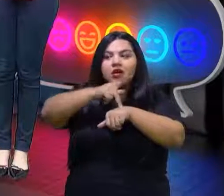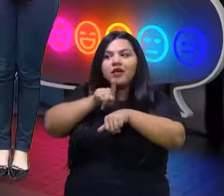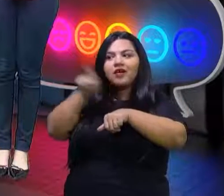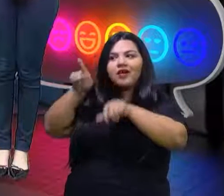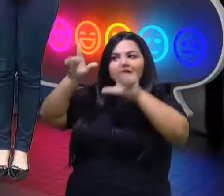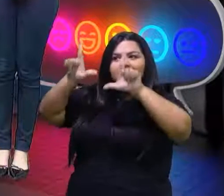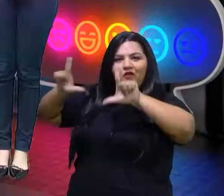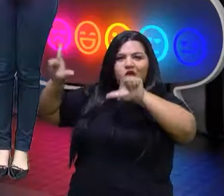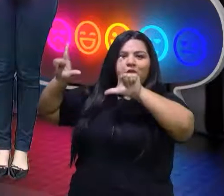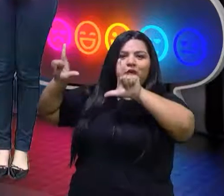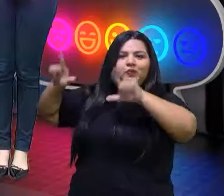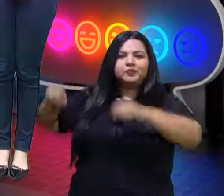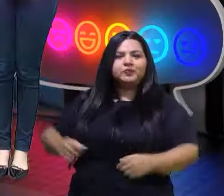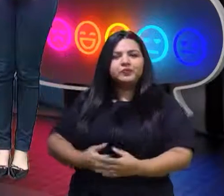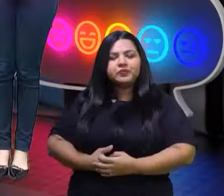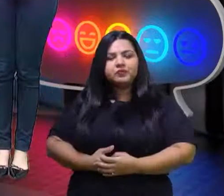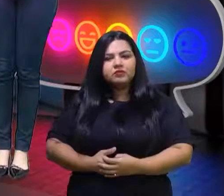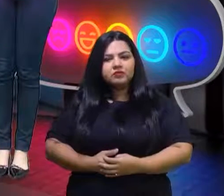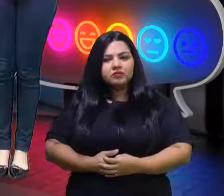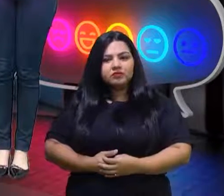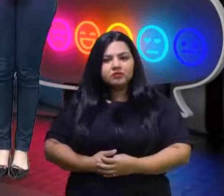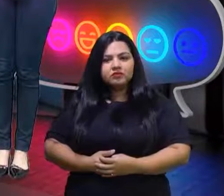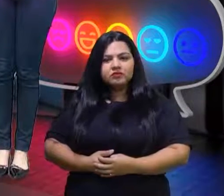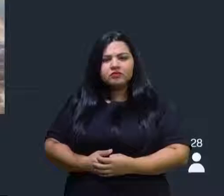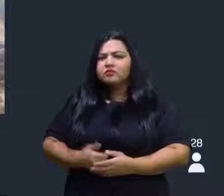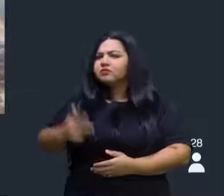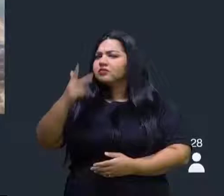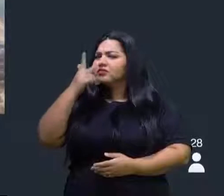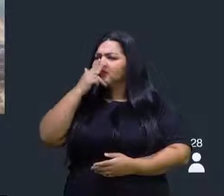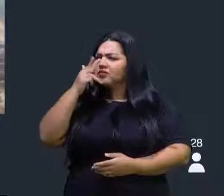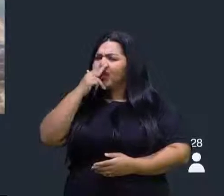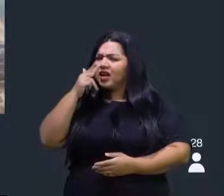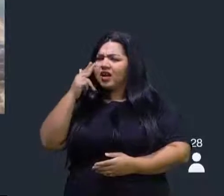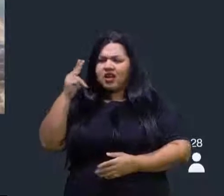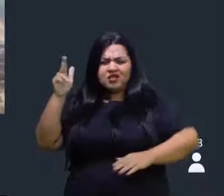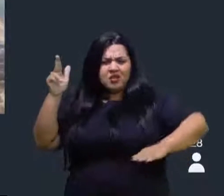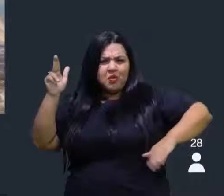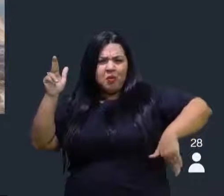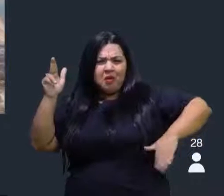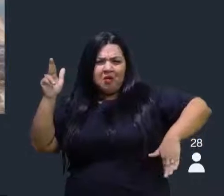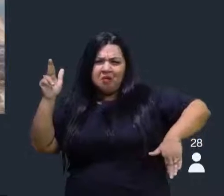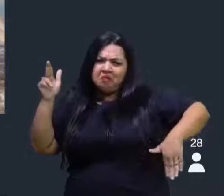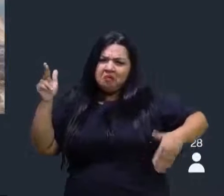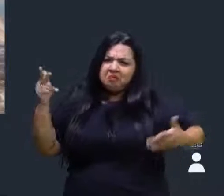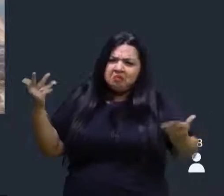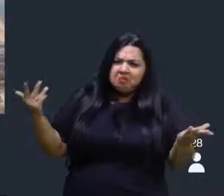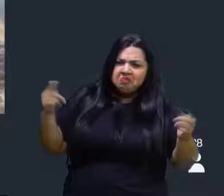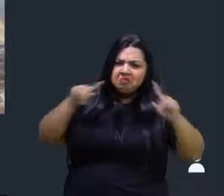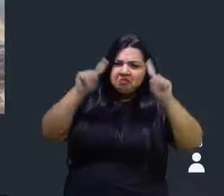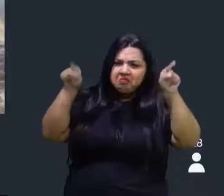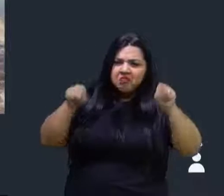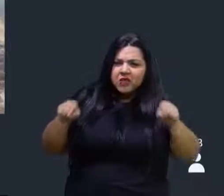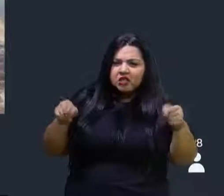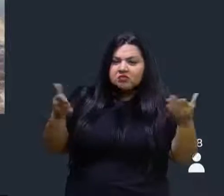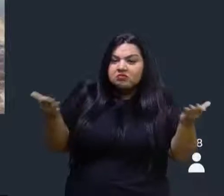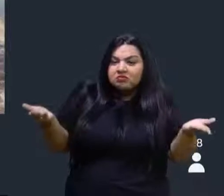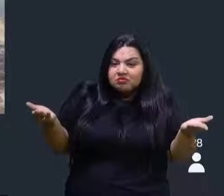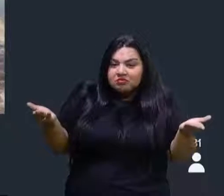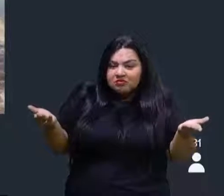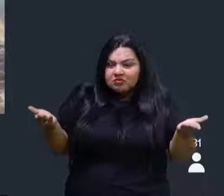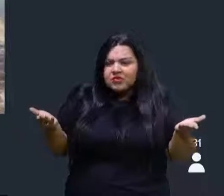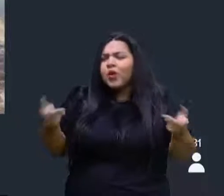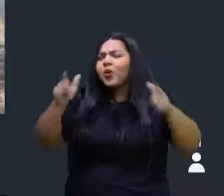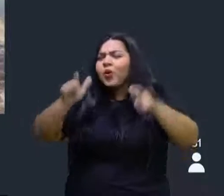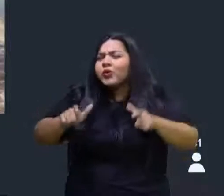esta foto, isso mesmo, parece uma praia, né, gente? Será que é uma praia? Não sei. De onde você acha